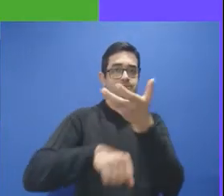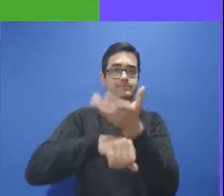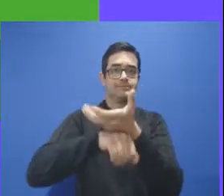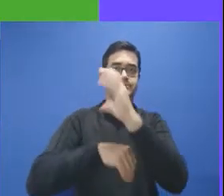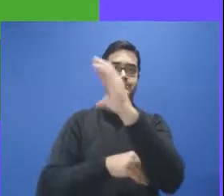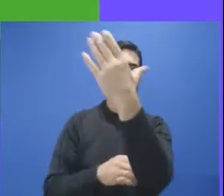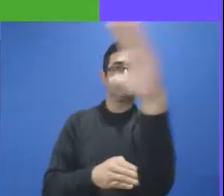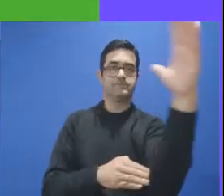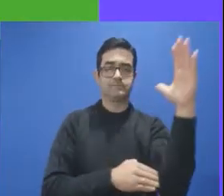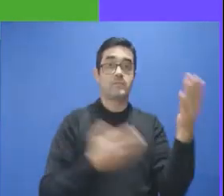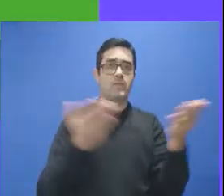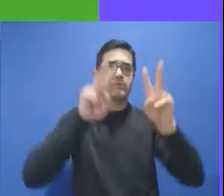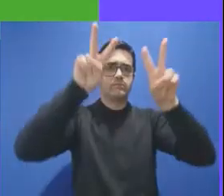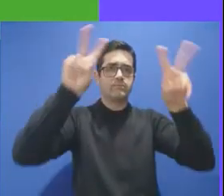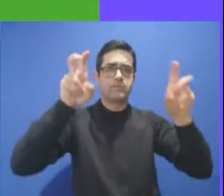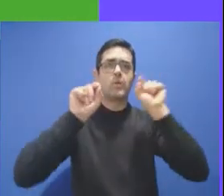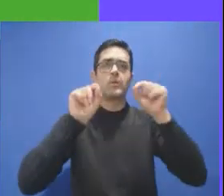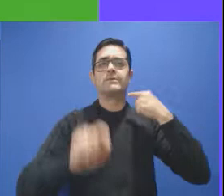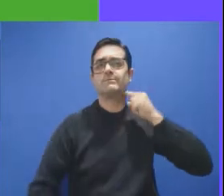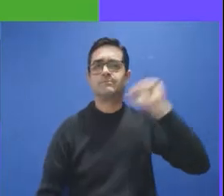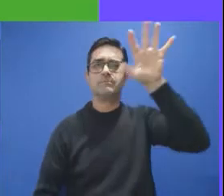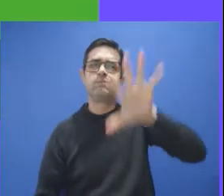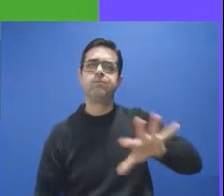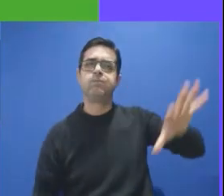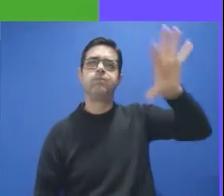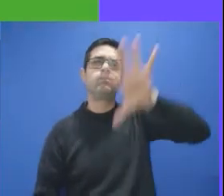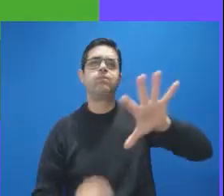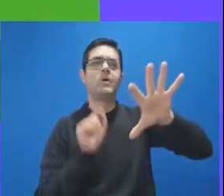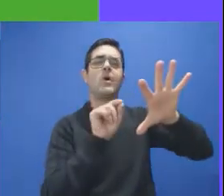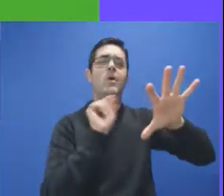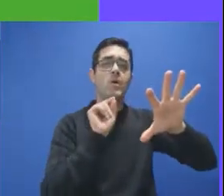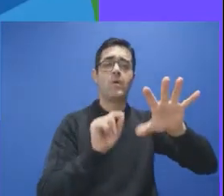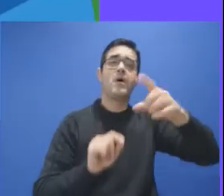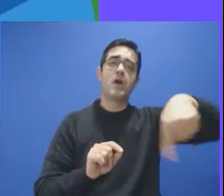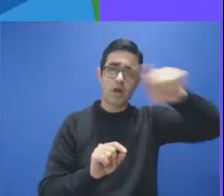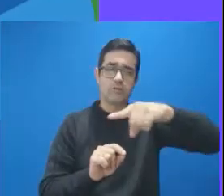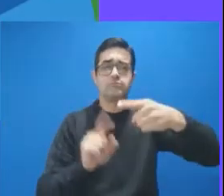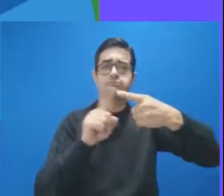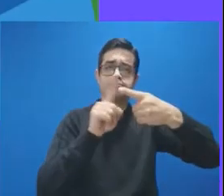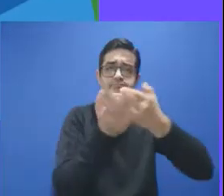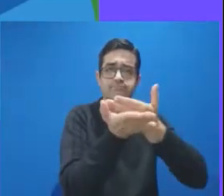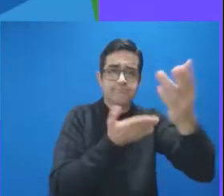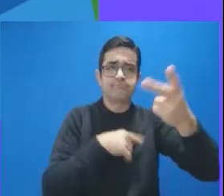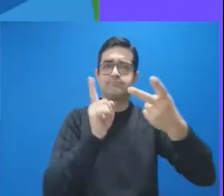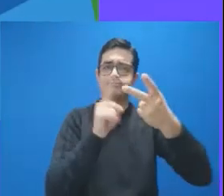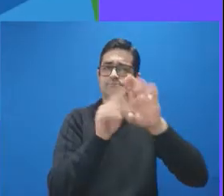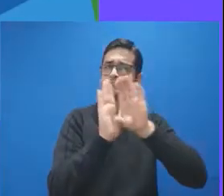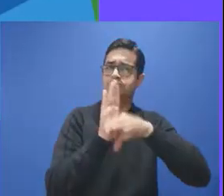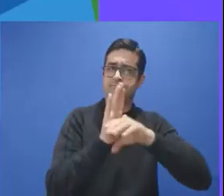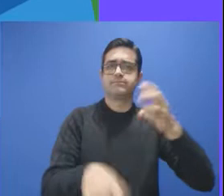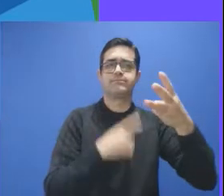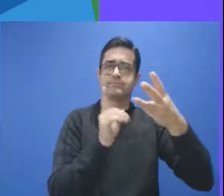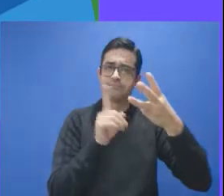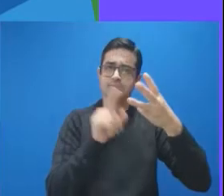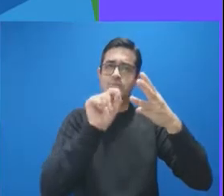Bem-vindos de volta à disciplina de Ciências do Ambiente. Na aula de hoje, nós falaremos de poluição atmosférica. Faremos uma breve introdução, daremos